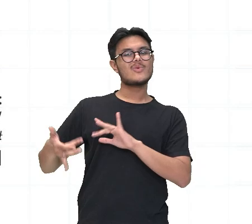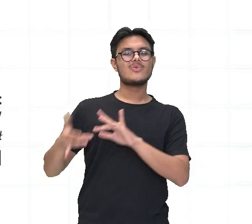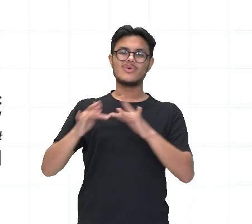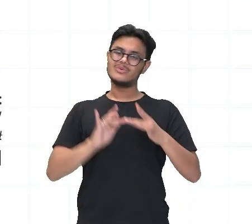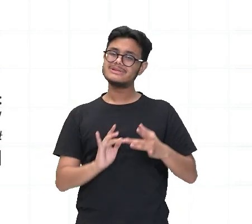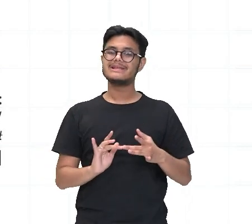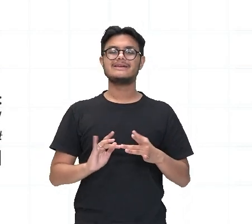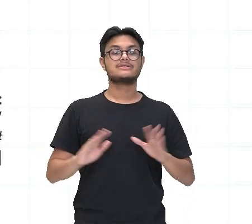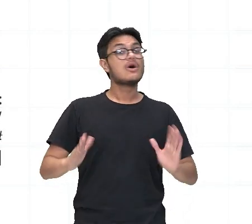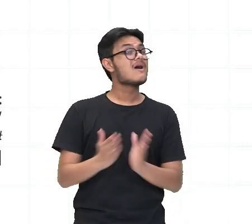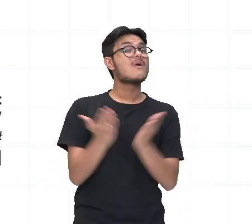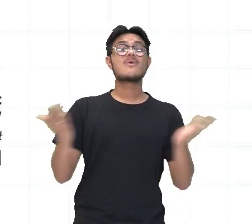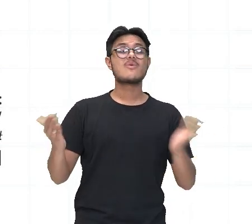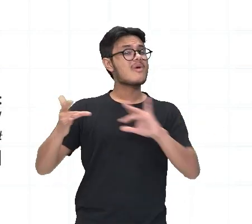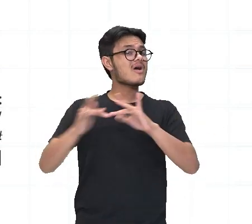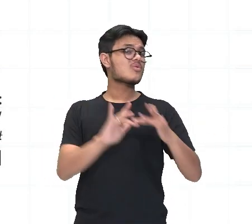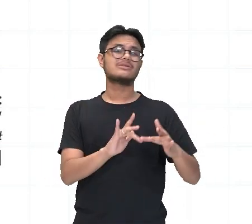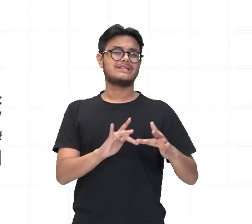processo de